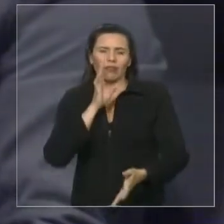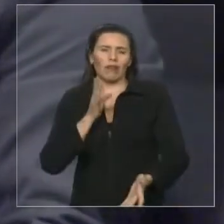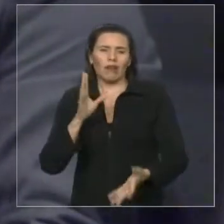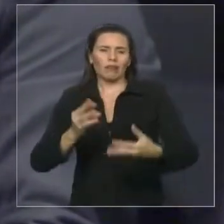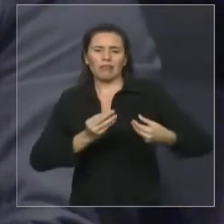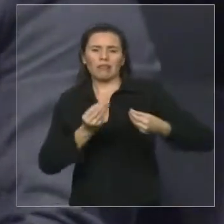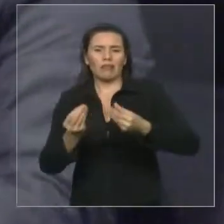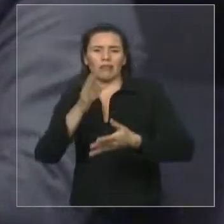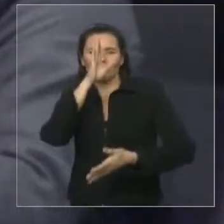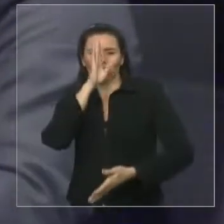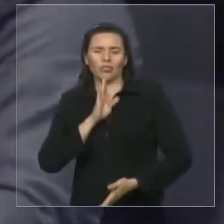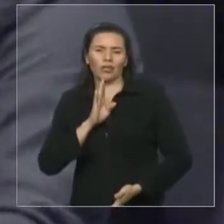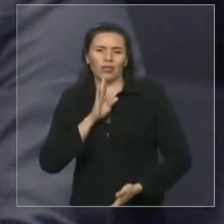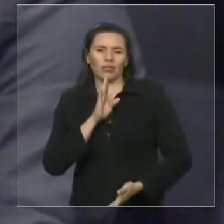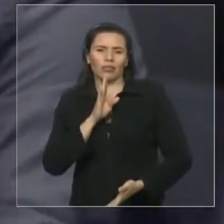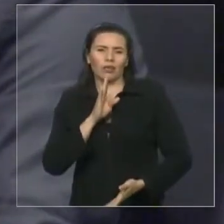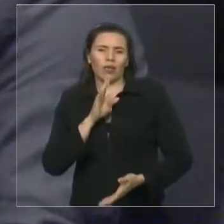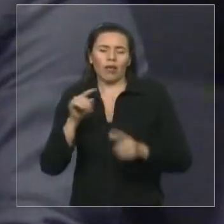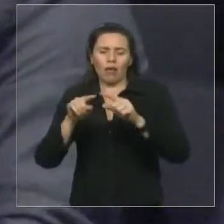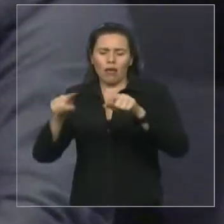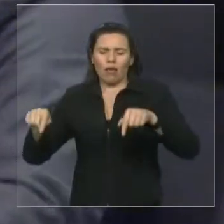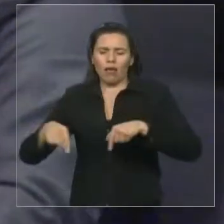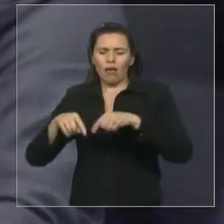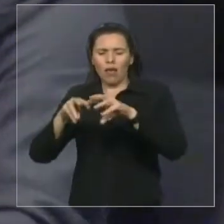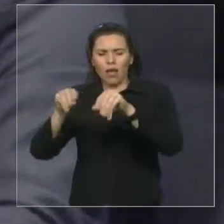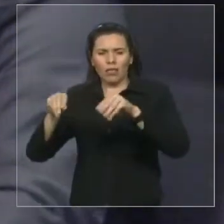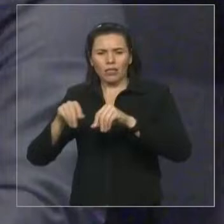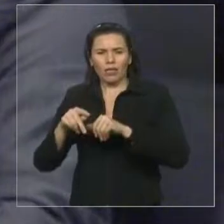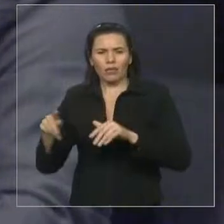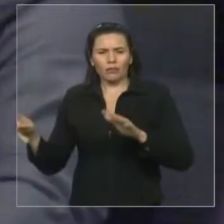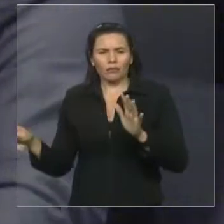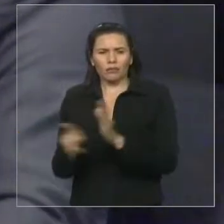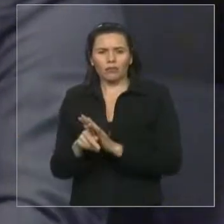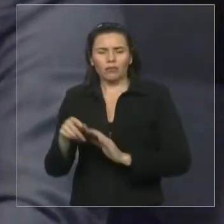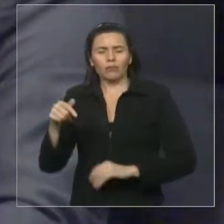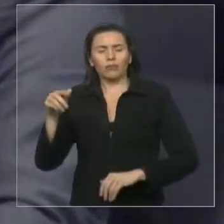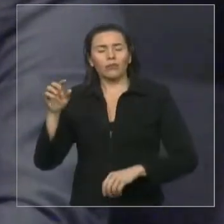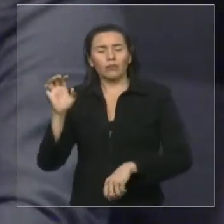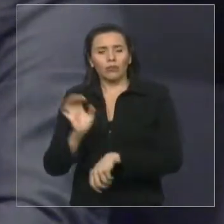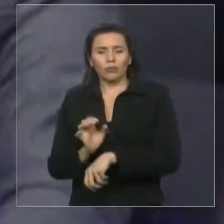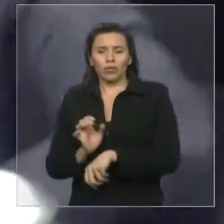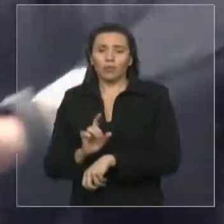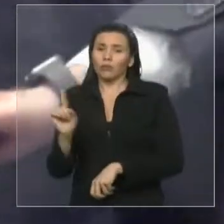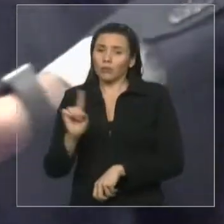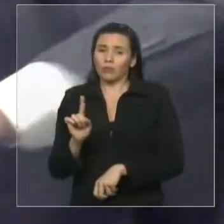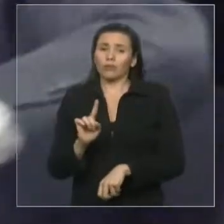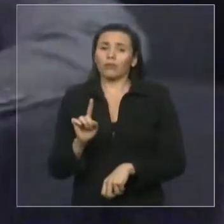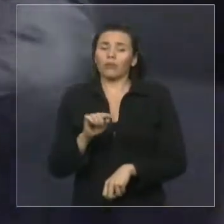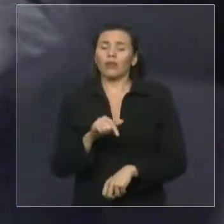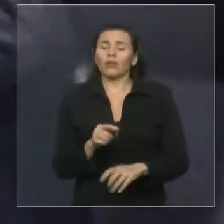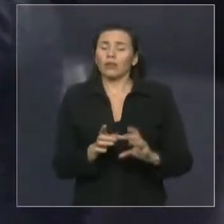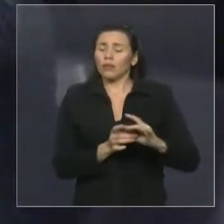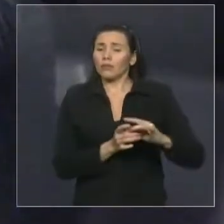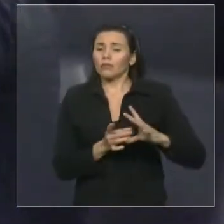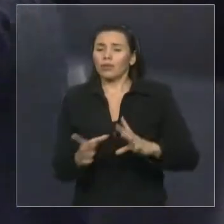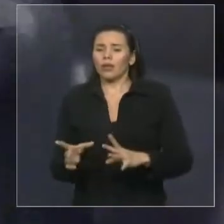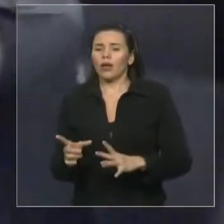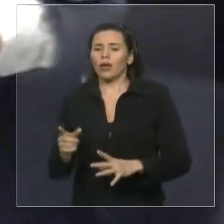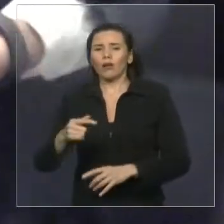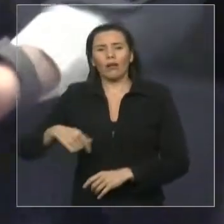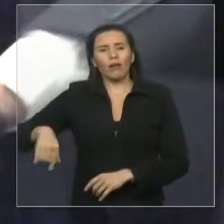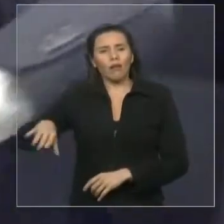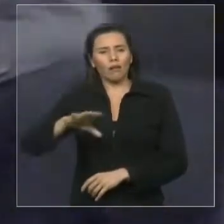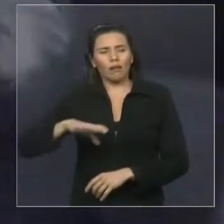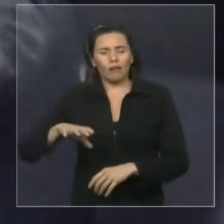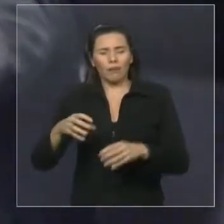do Estado. Ela está autorizada àqueles que fazem parte do complexo industrial, que é aquela área adjacente